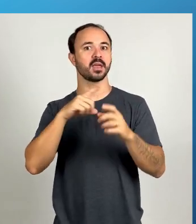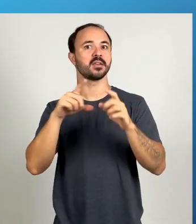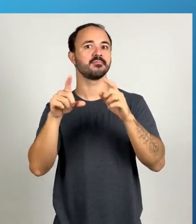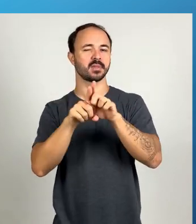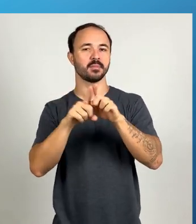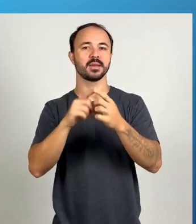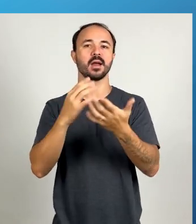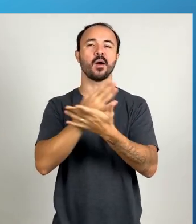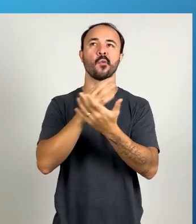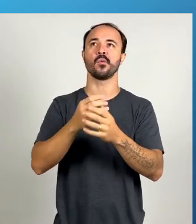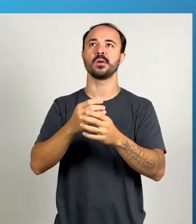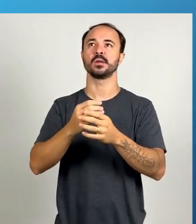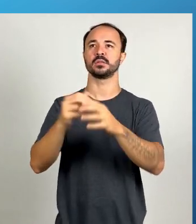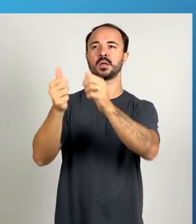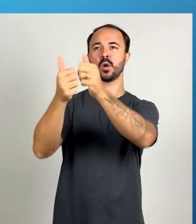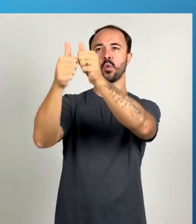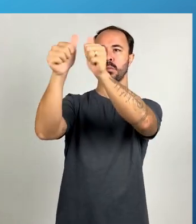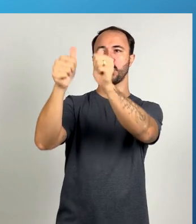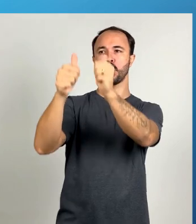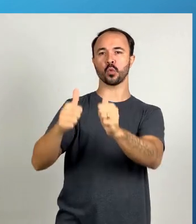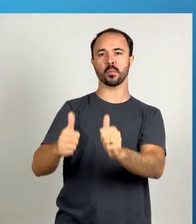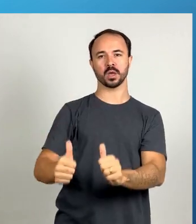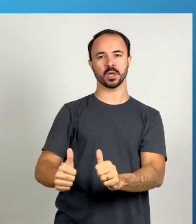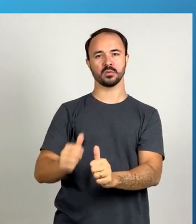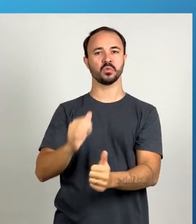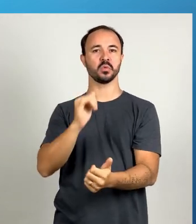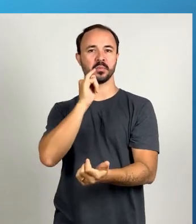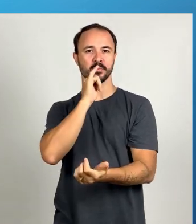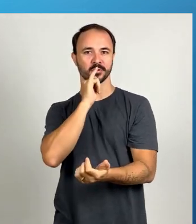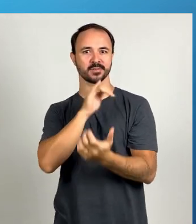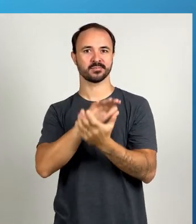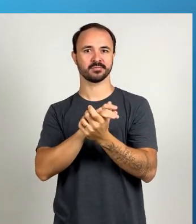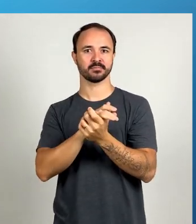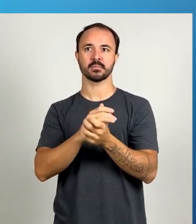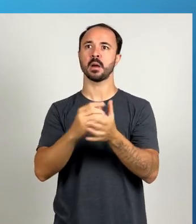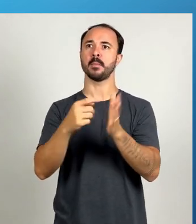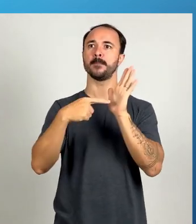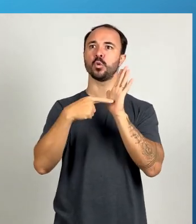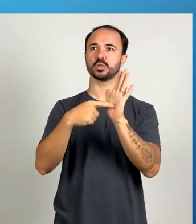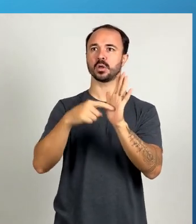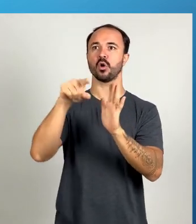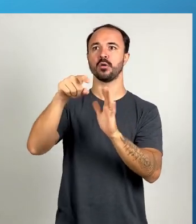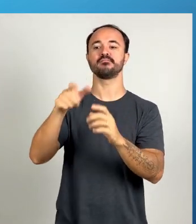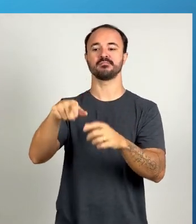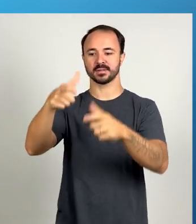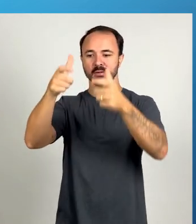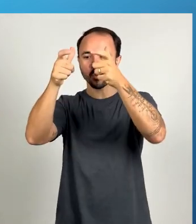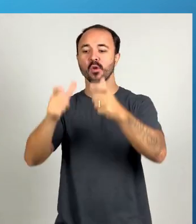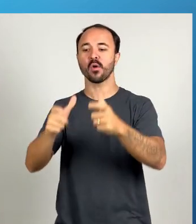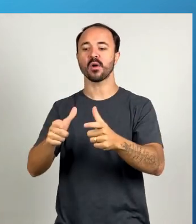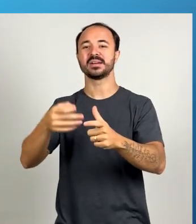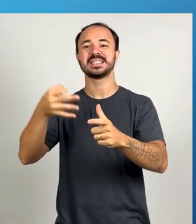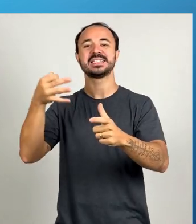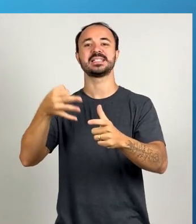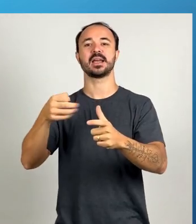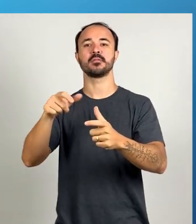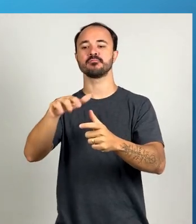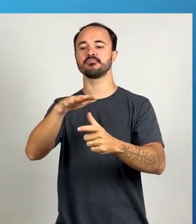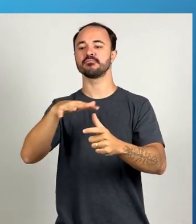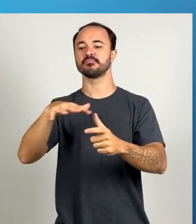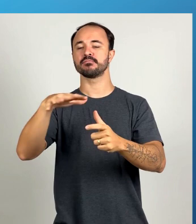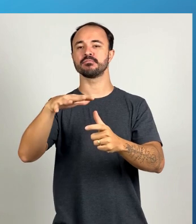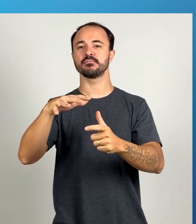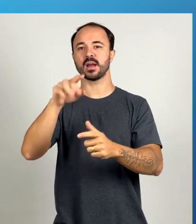marcos, né, monumentos, para exemplificar, personificar que ali é onde passa, né, a